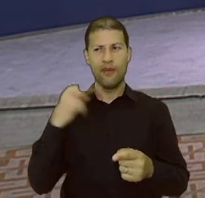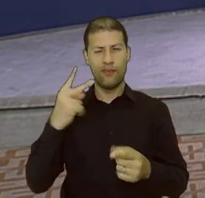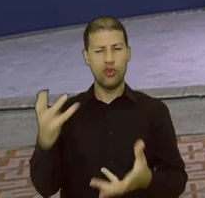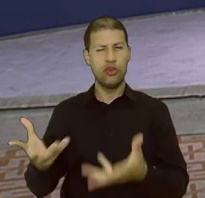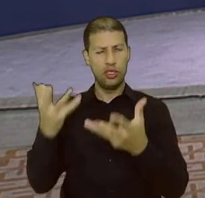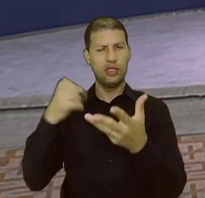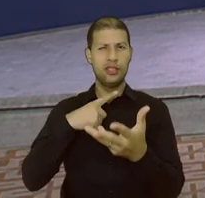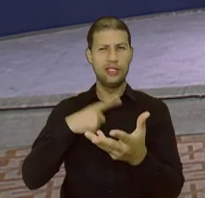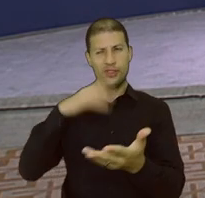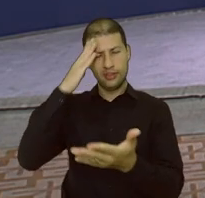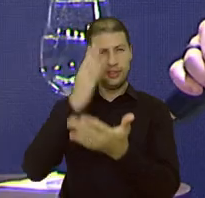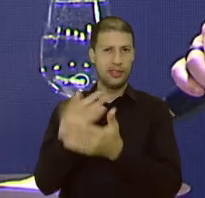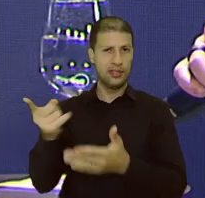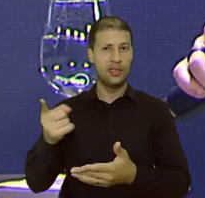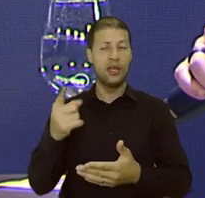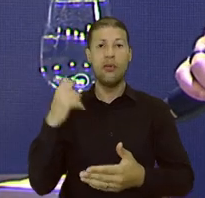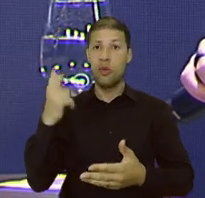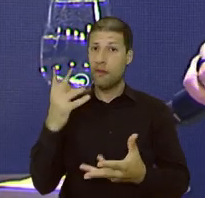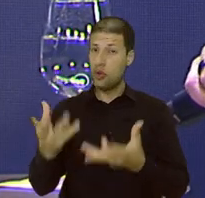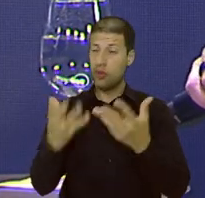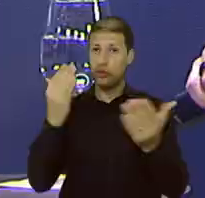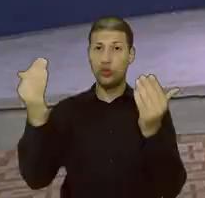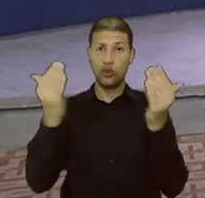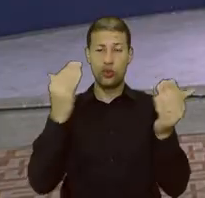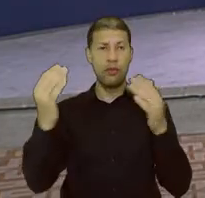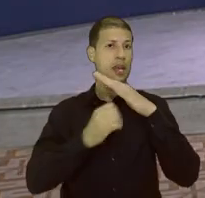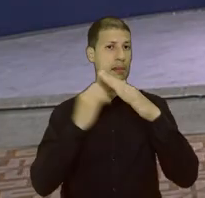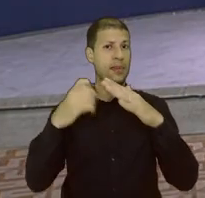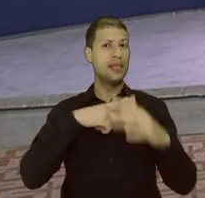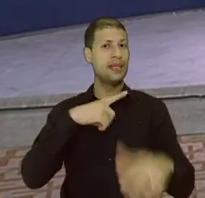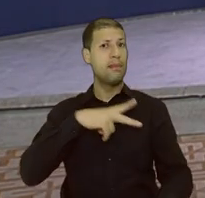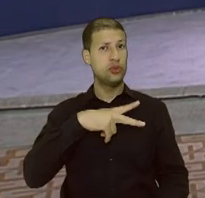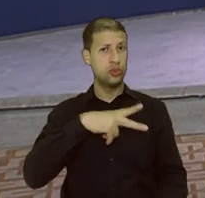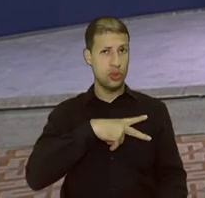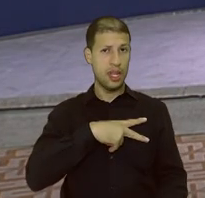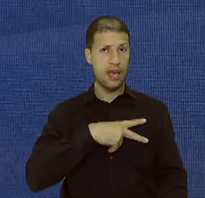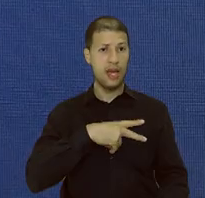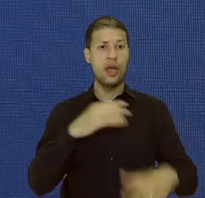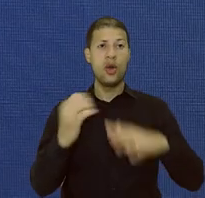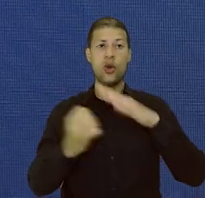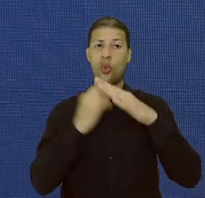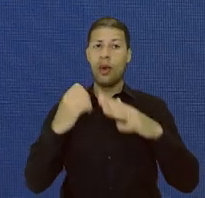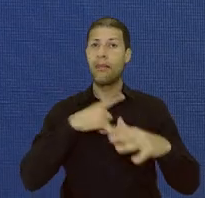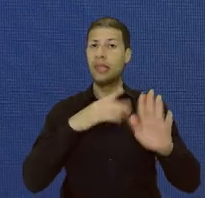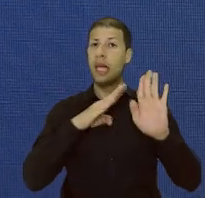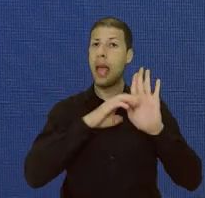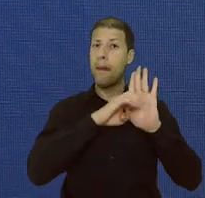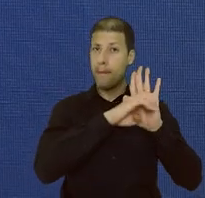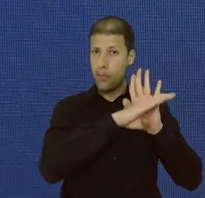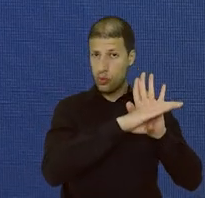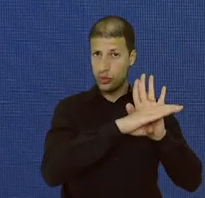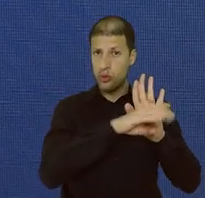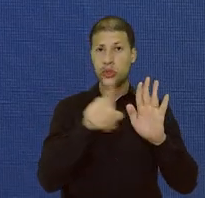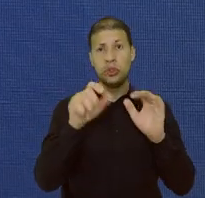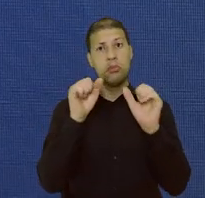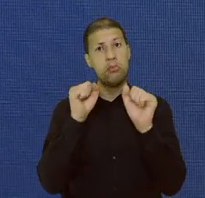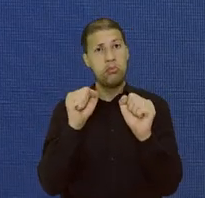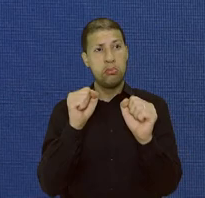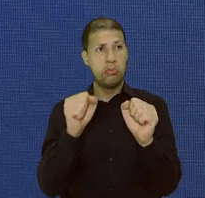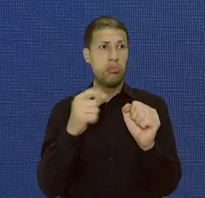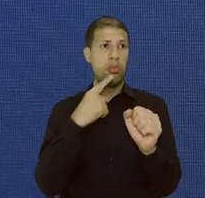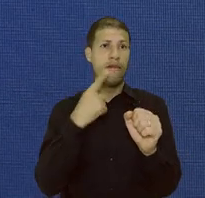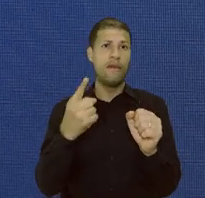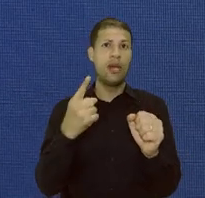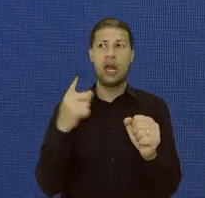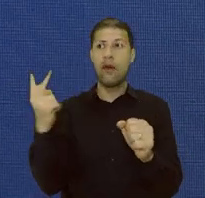por exemplo se você comparar essa empresa que tá no privado com a empresa está em bolsa Você pode até argumentar que o Alexandre ela não